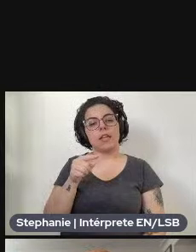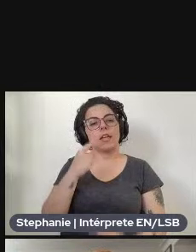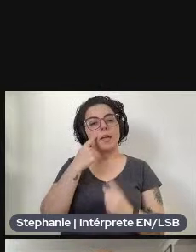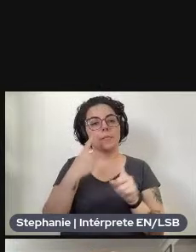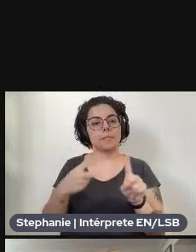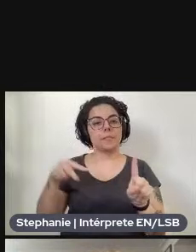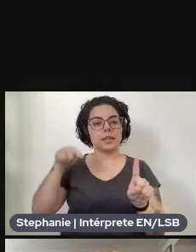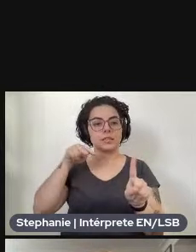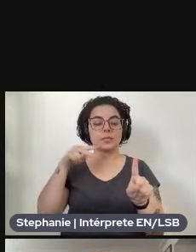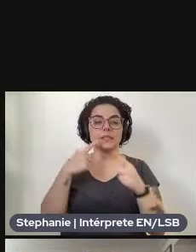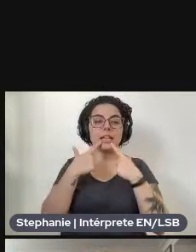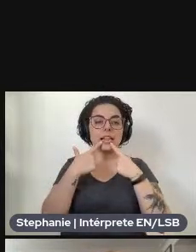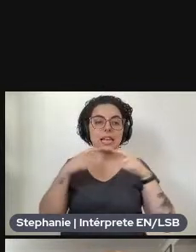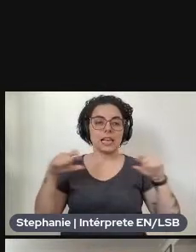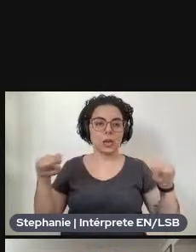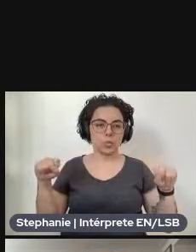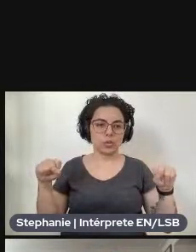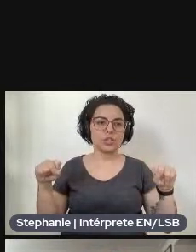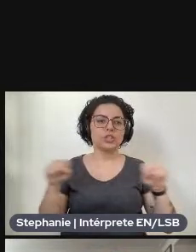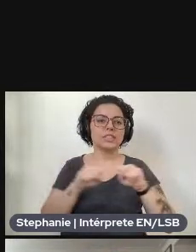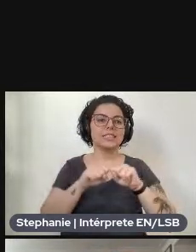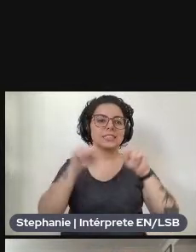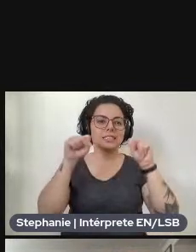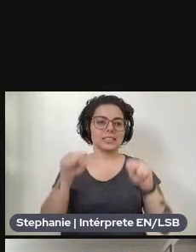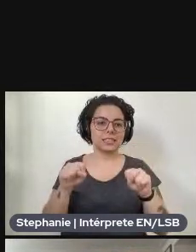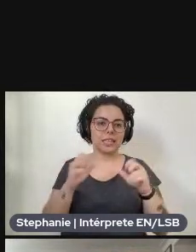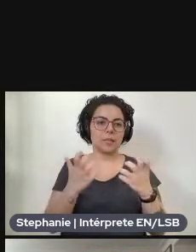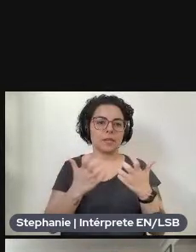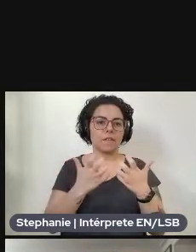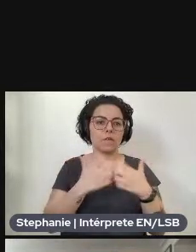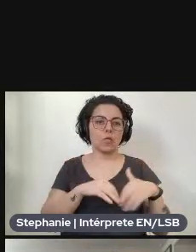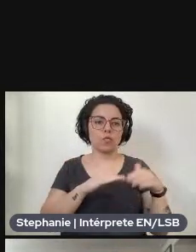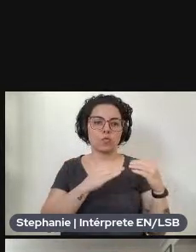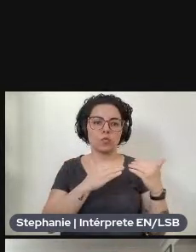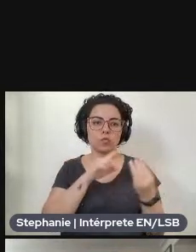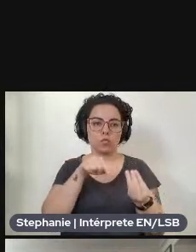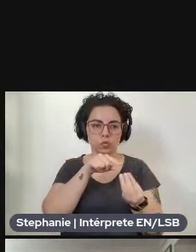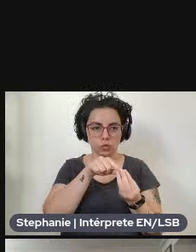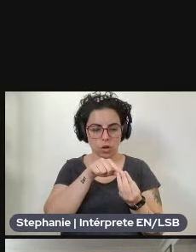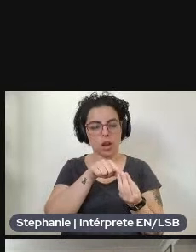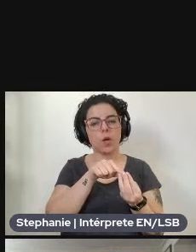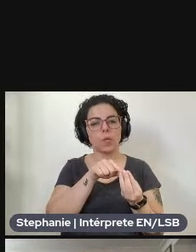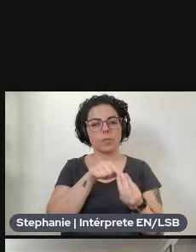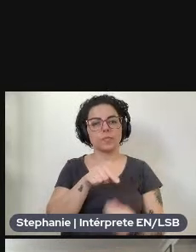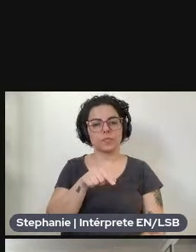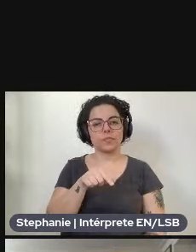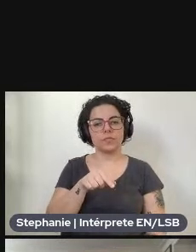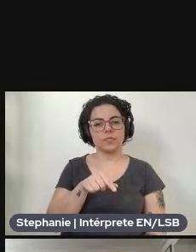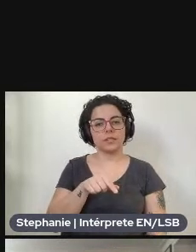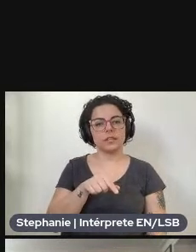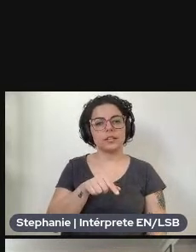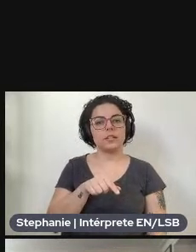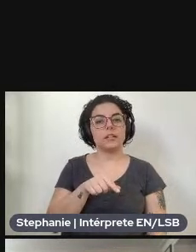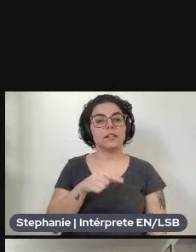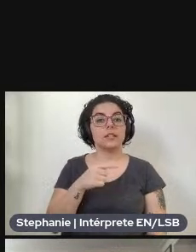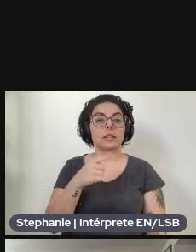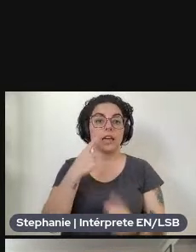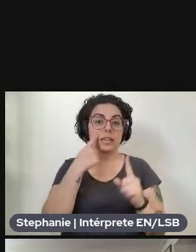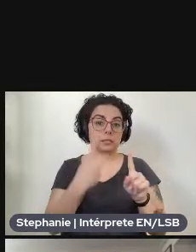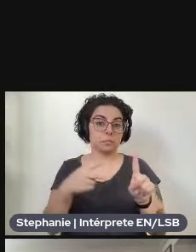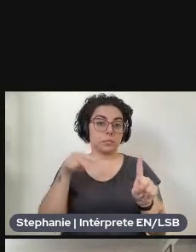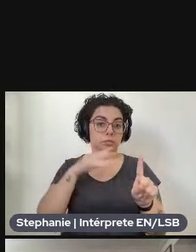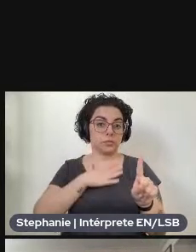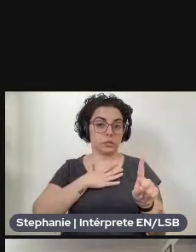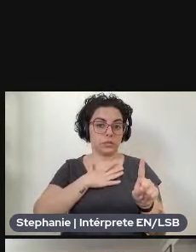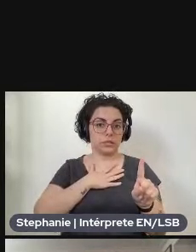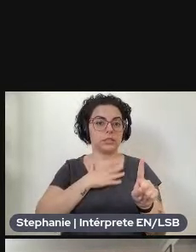linguística sistémico-funcional. Portanto, o meu ponto de partida é a linguística sistémico-funcional e é a partir dessa posição teórica que vou falar